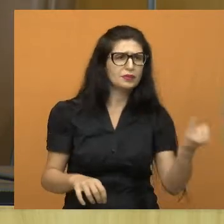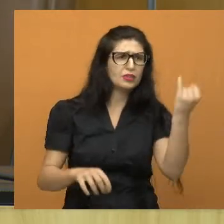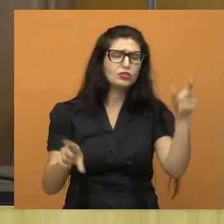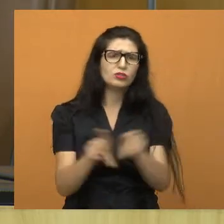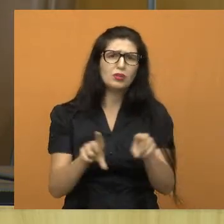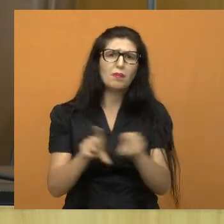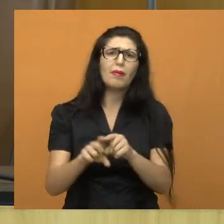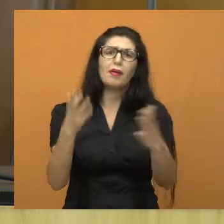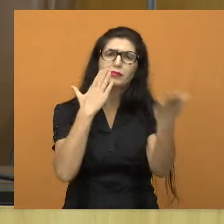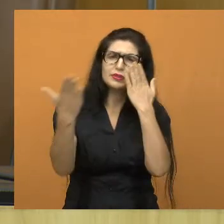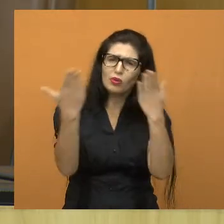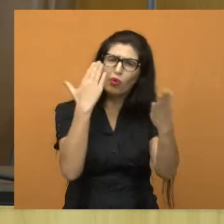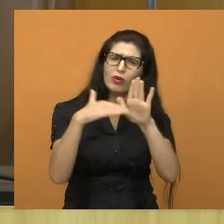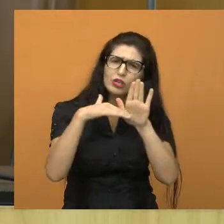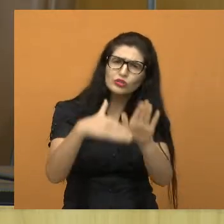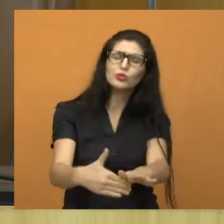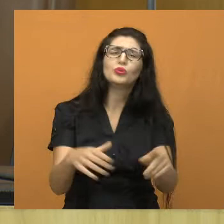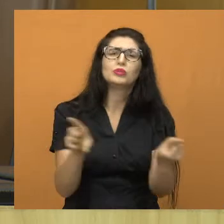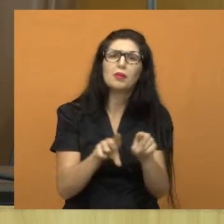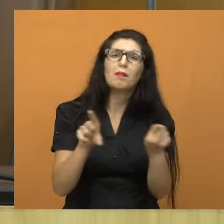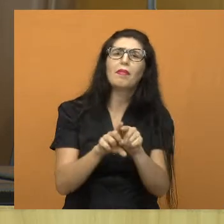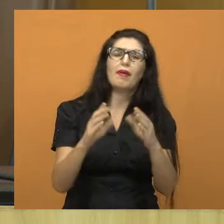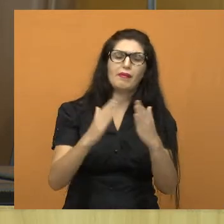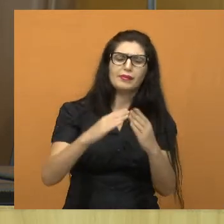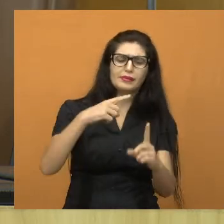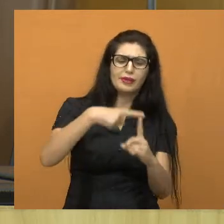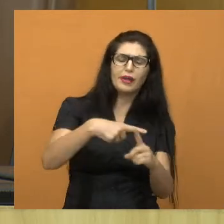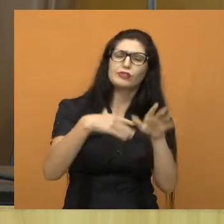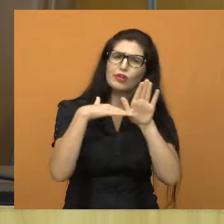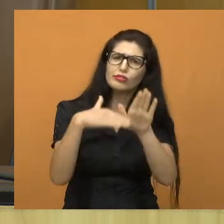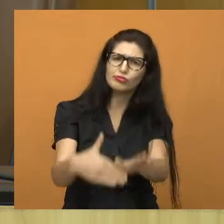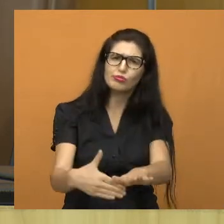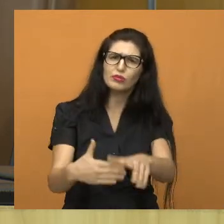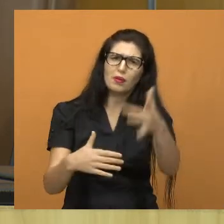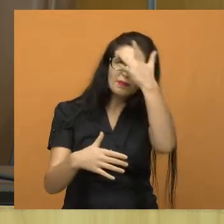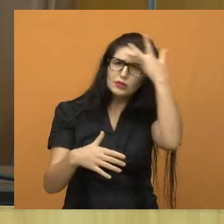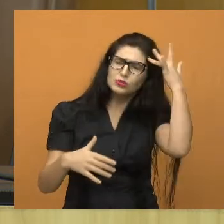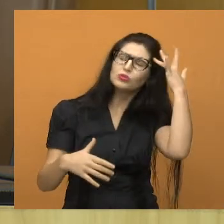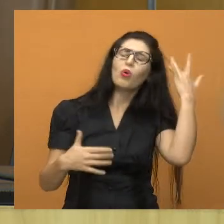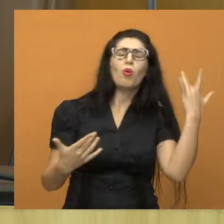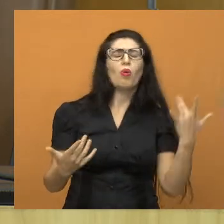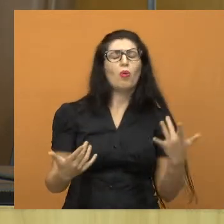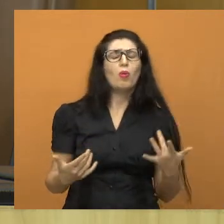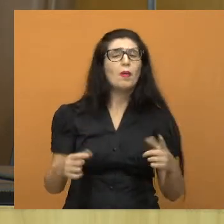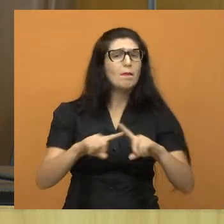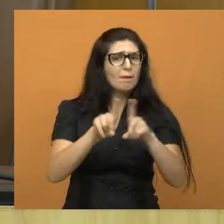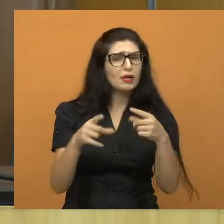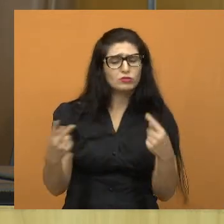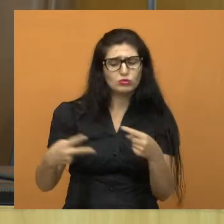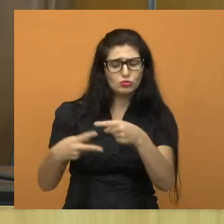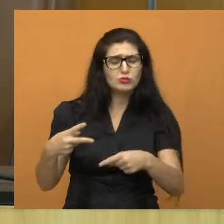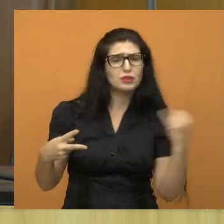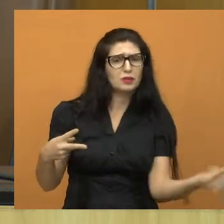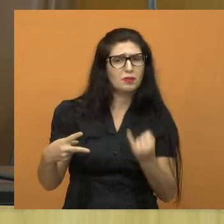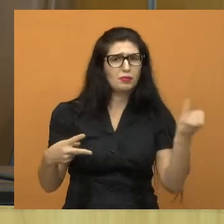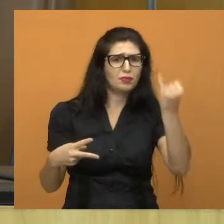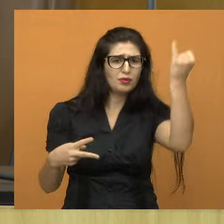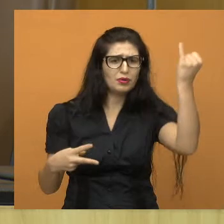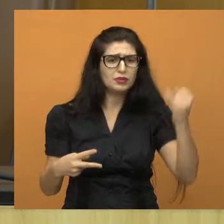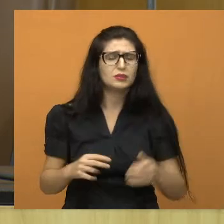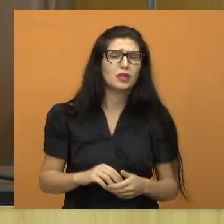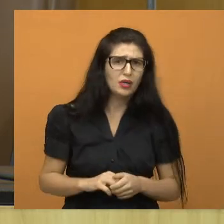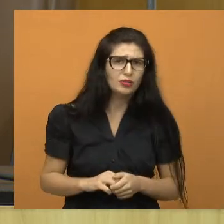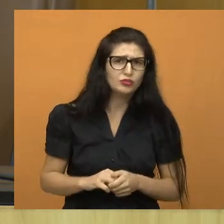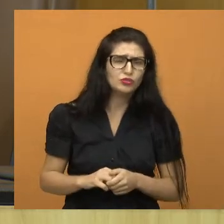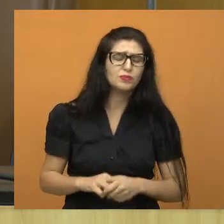papel dentro da igreja, dentro do município como um todo, mas que a gente discorra de duas formas importantes. O poder público ele tem